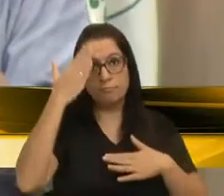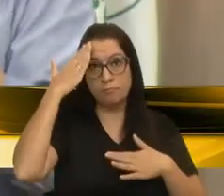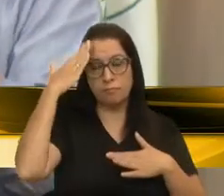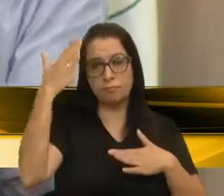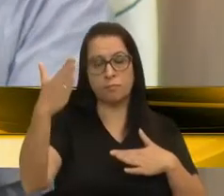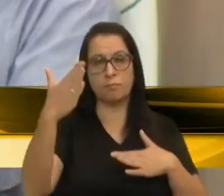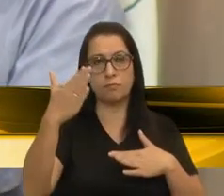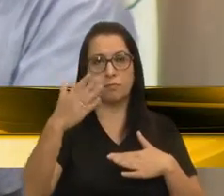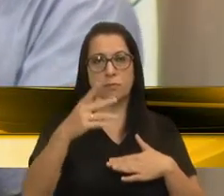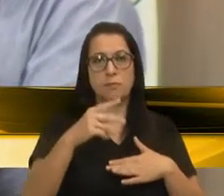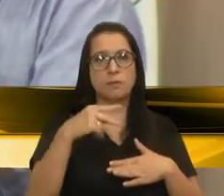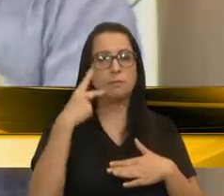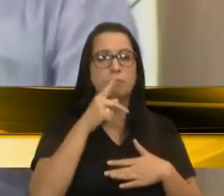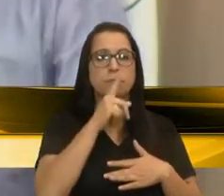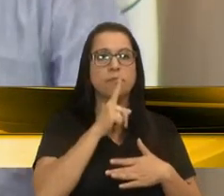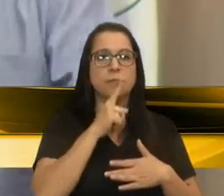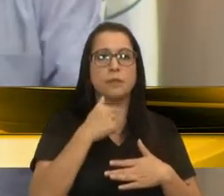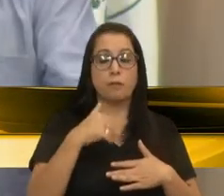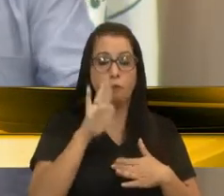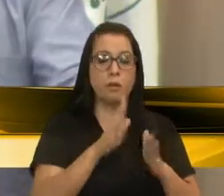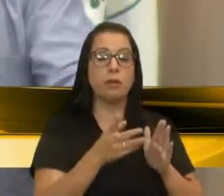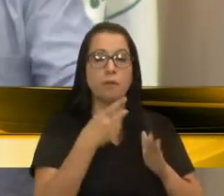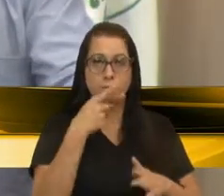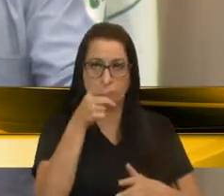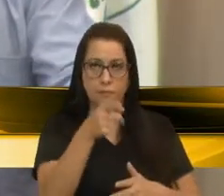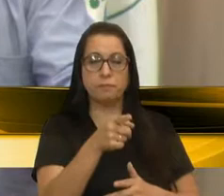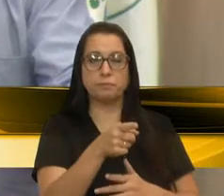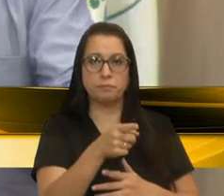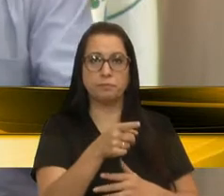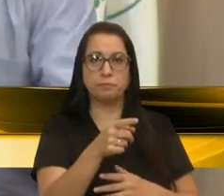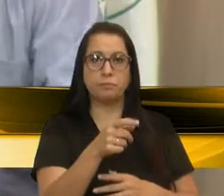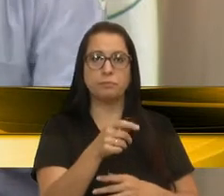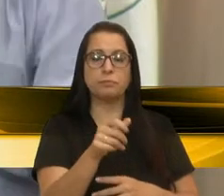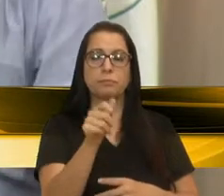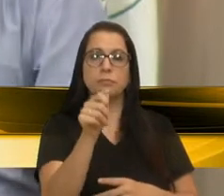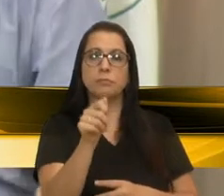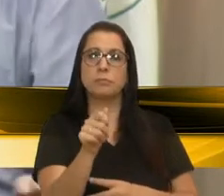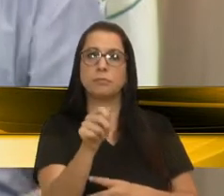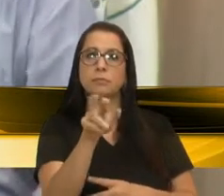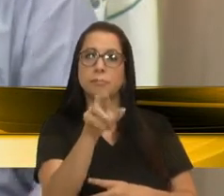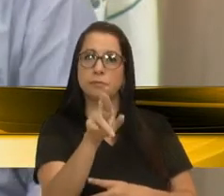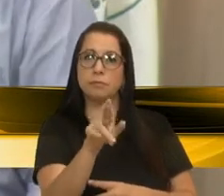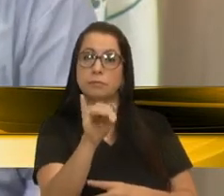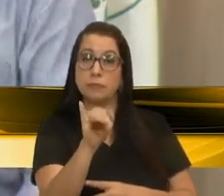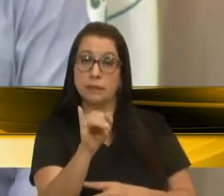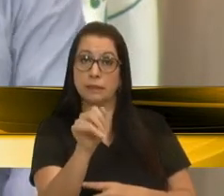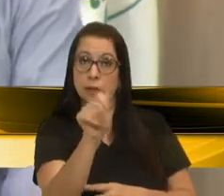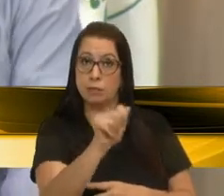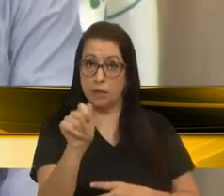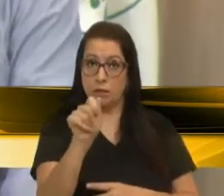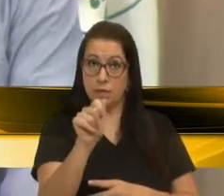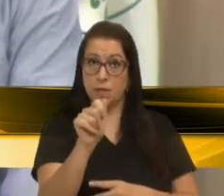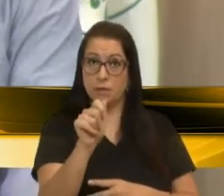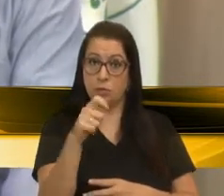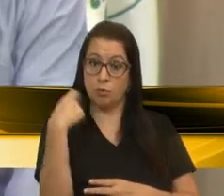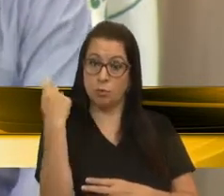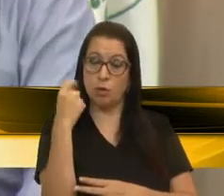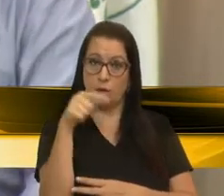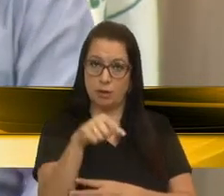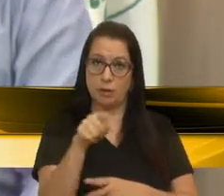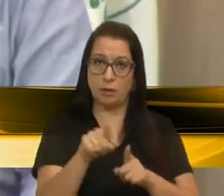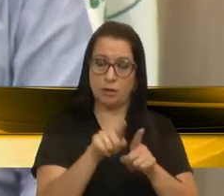vereador Meneguzzi. Fica, portanto, o registro da Associação Rio Grandense de Imprensa correto, né,